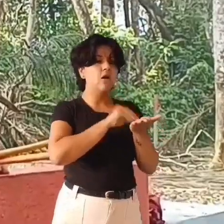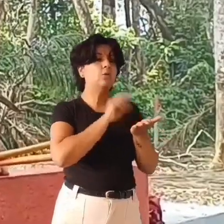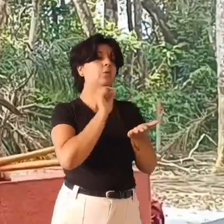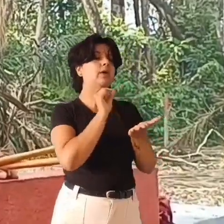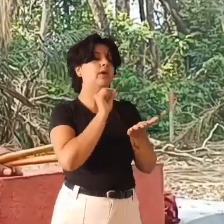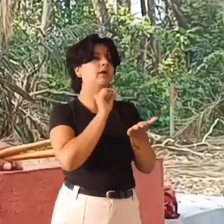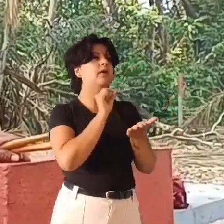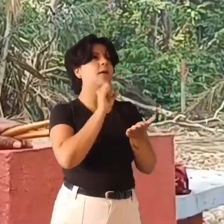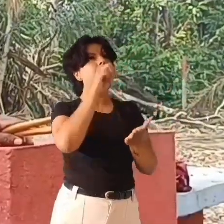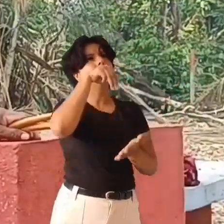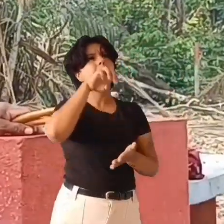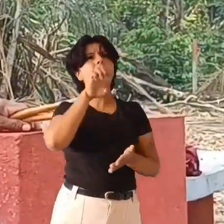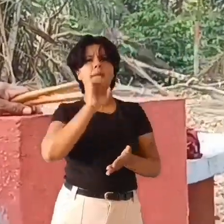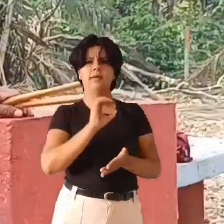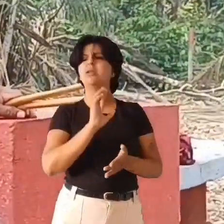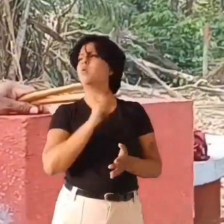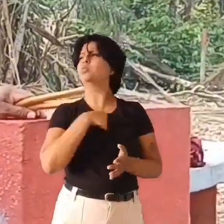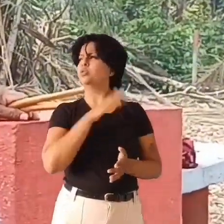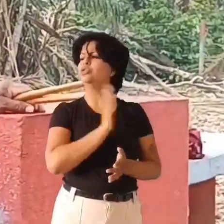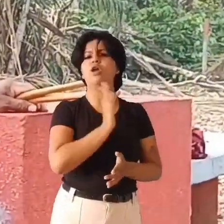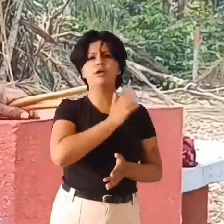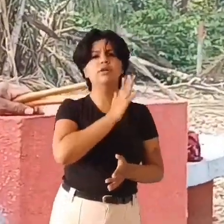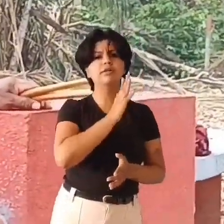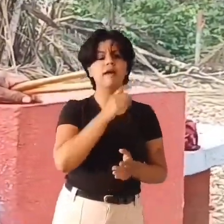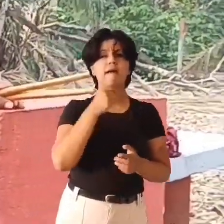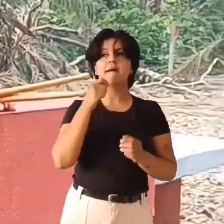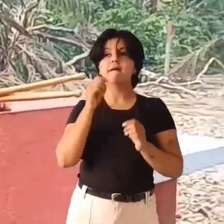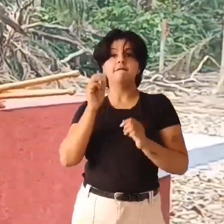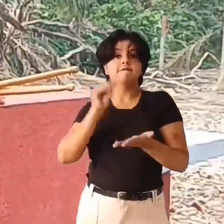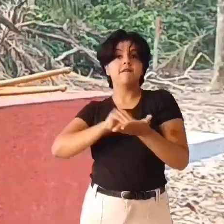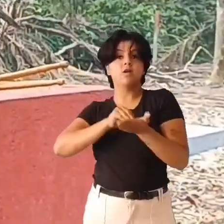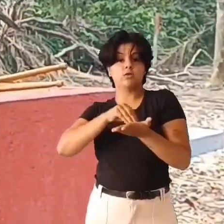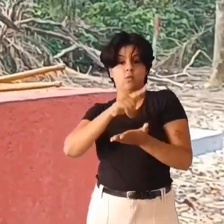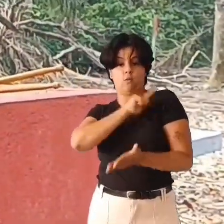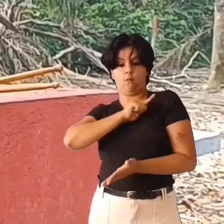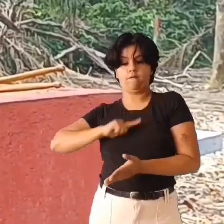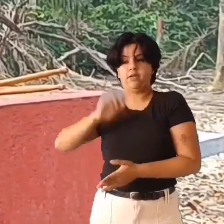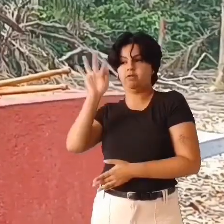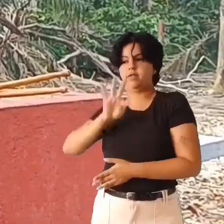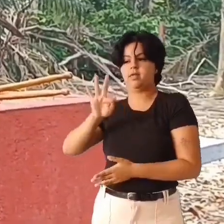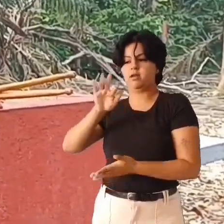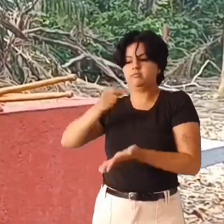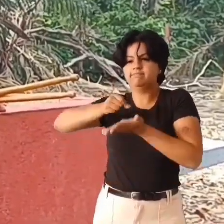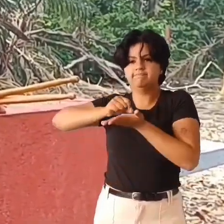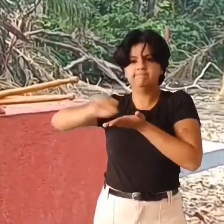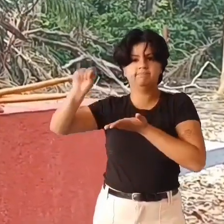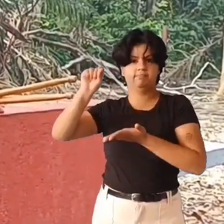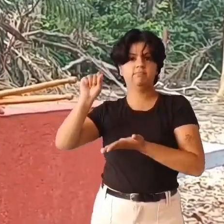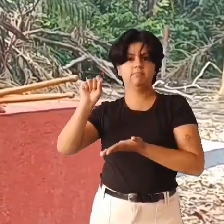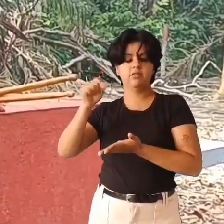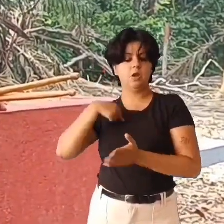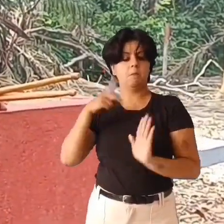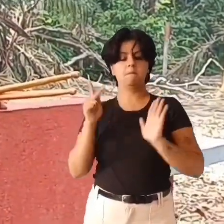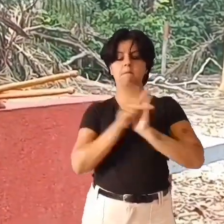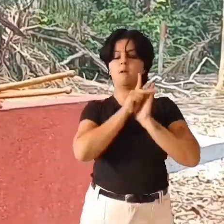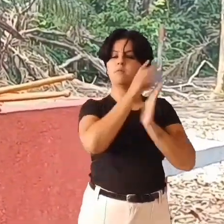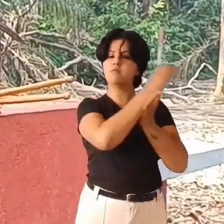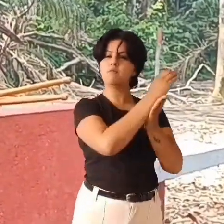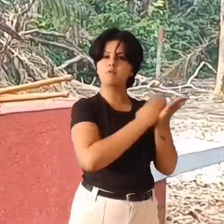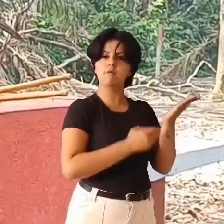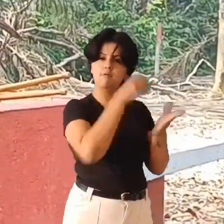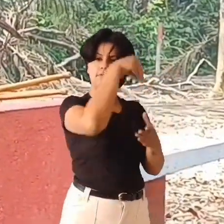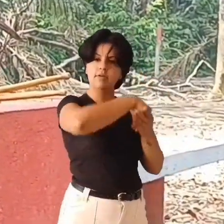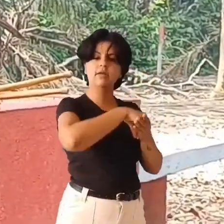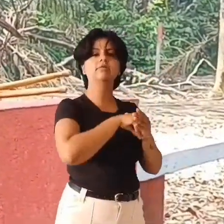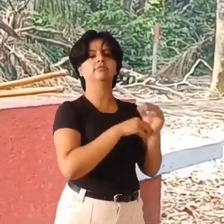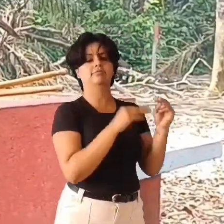ir para o MEC. Aliás, já passou pelo MEC, só falta ir para o governo federal para ele assinar. Nós vamos ter o nosso próprio currículo